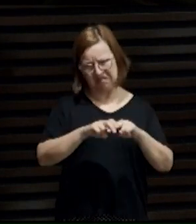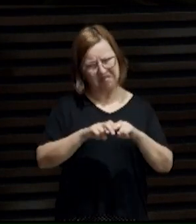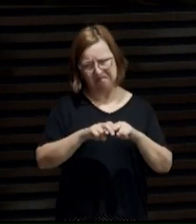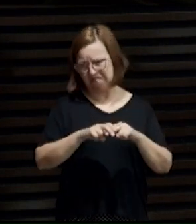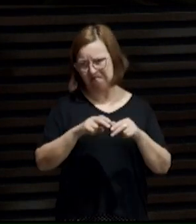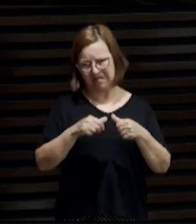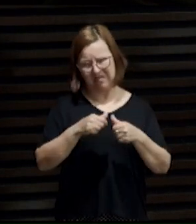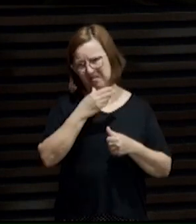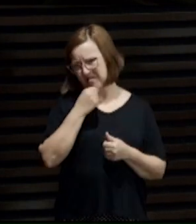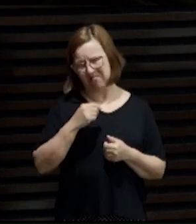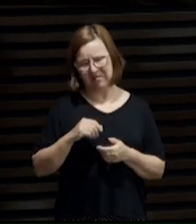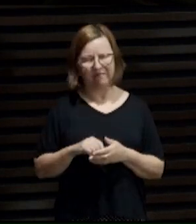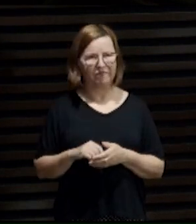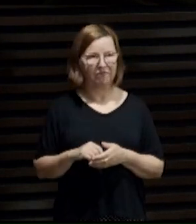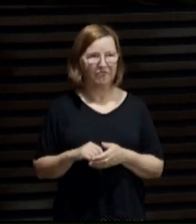isso.